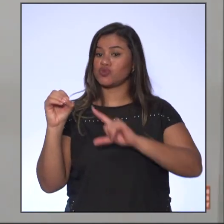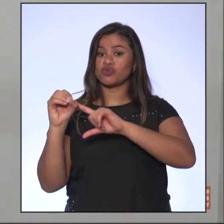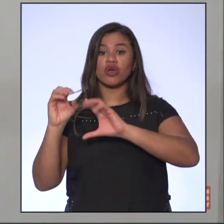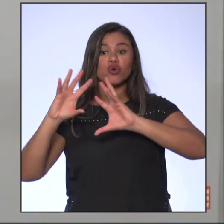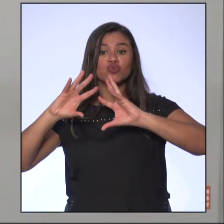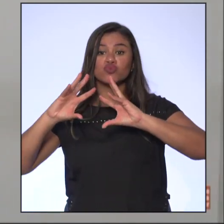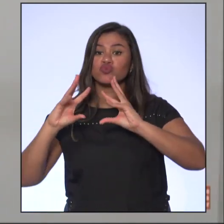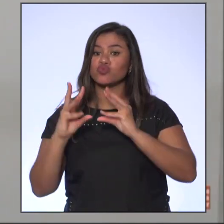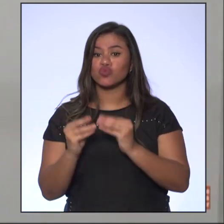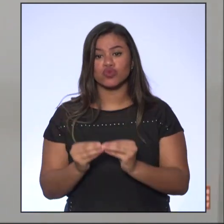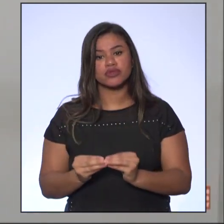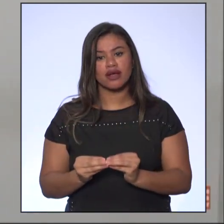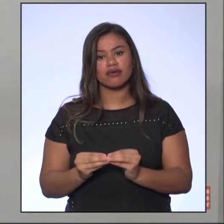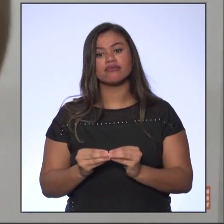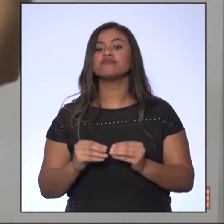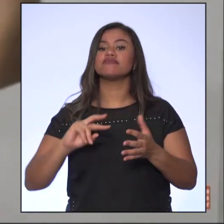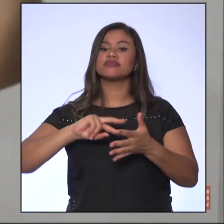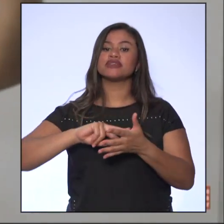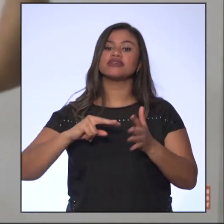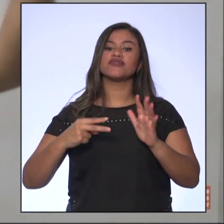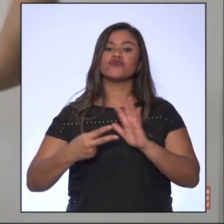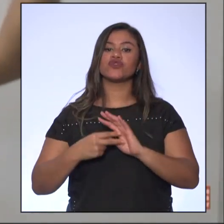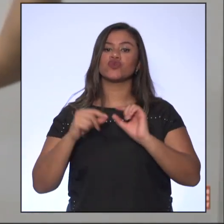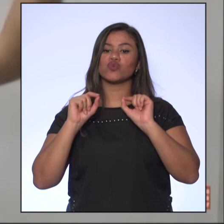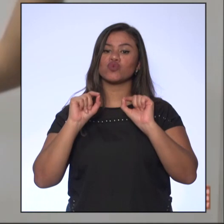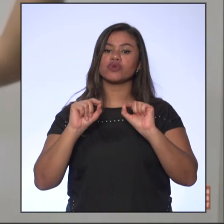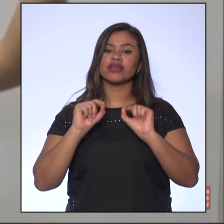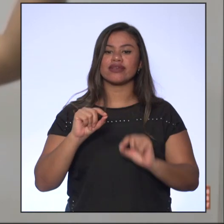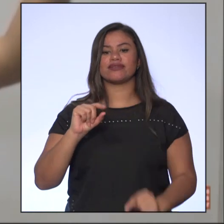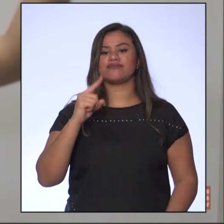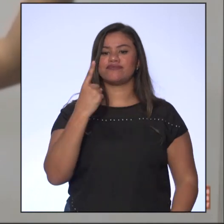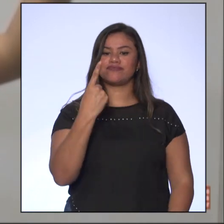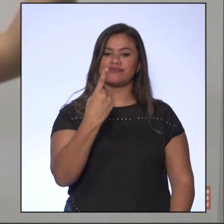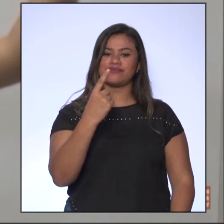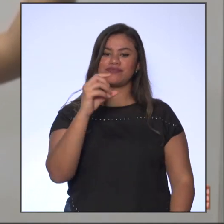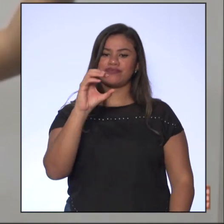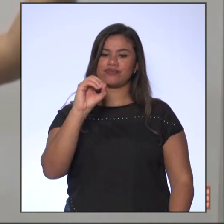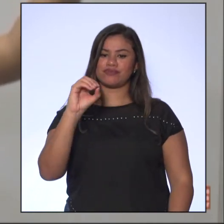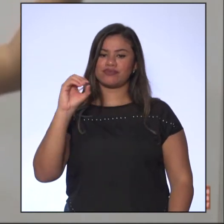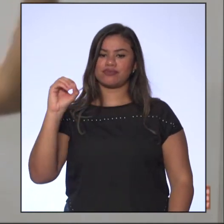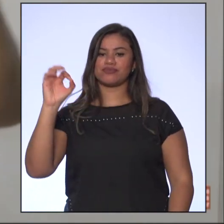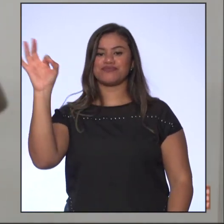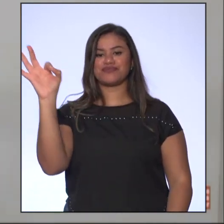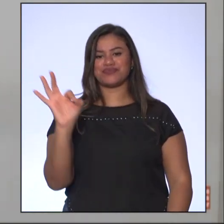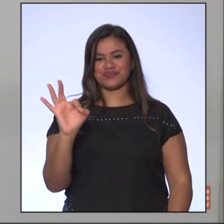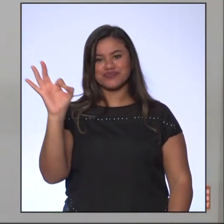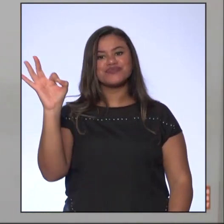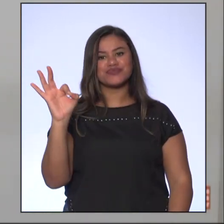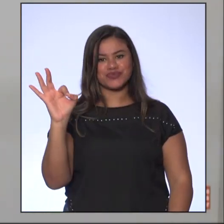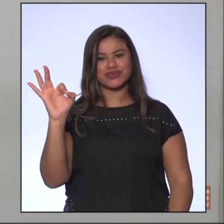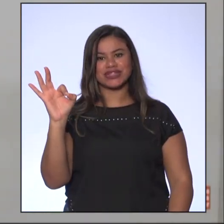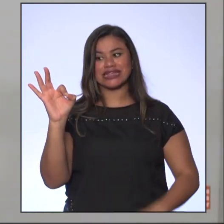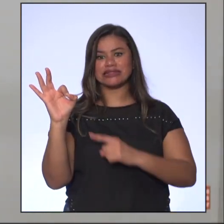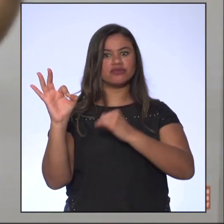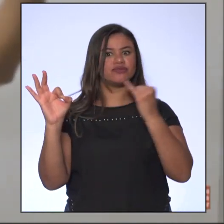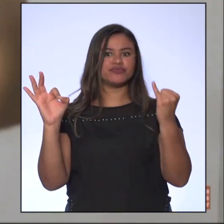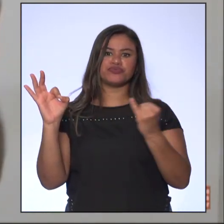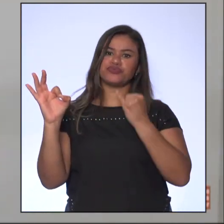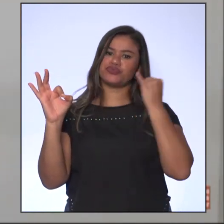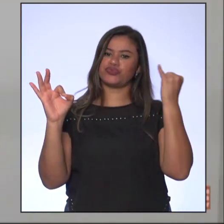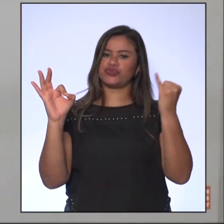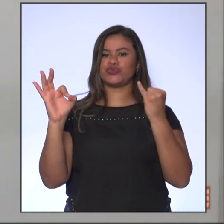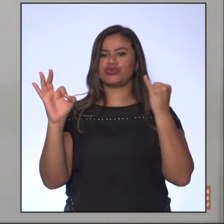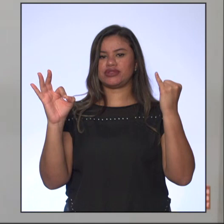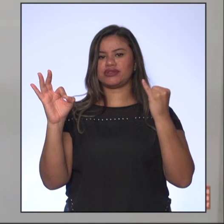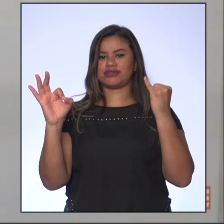quer dizer, prof, se esse é o total? Isso aqui é 100%. Então, importante, ó, esse valor